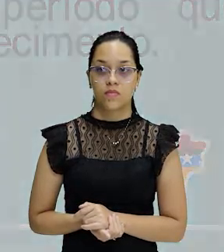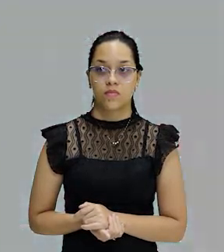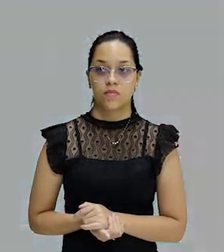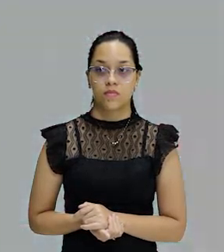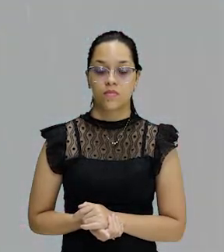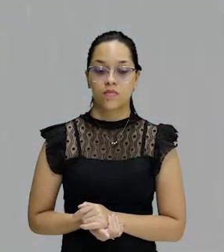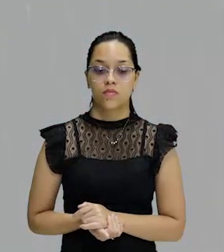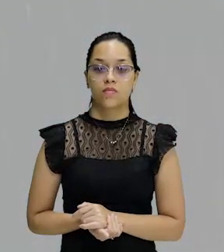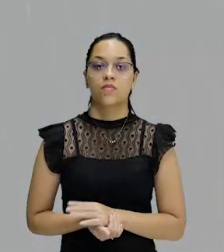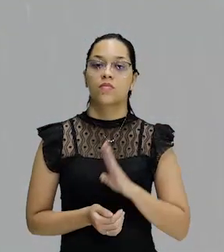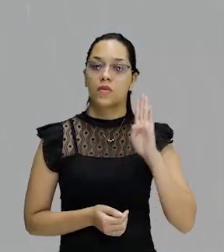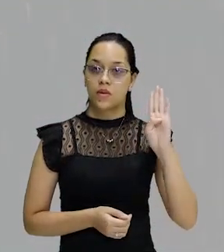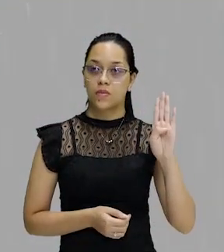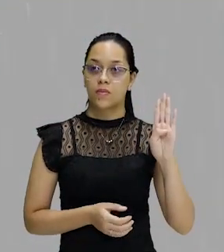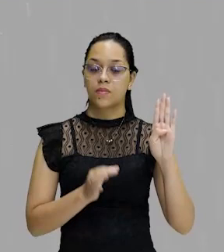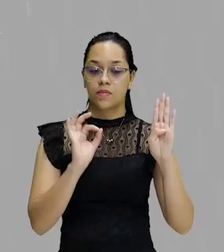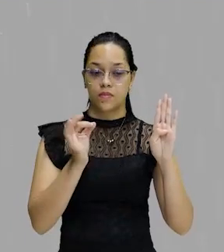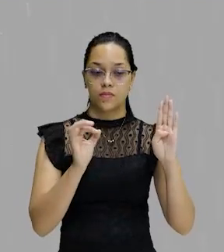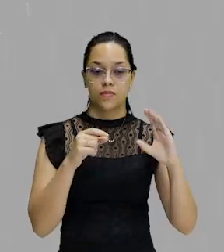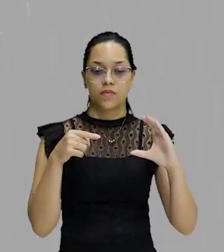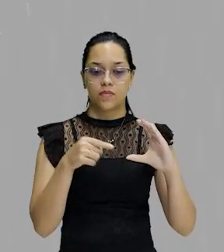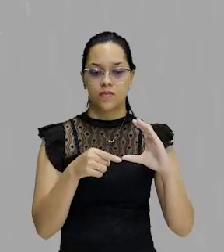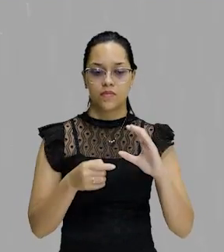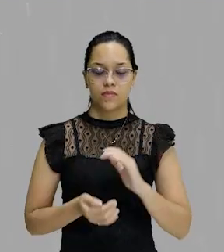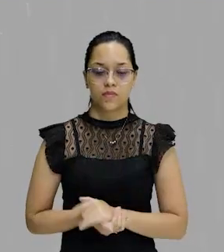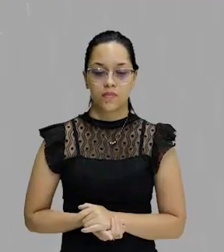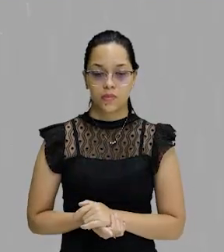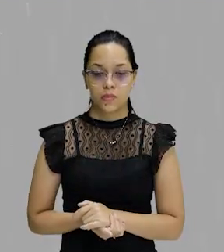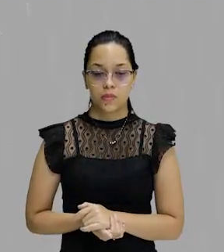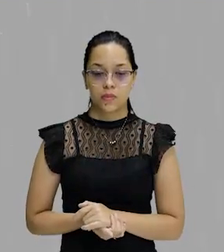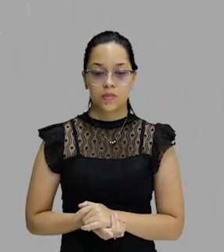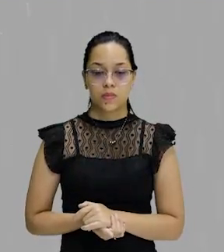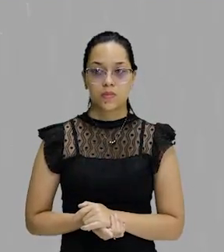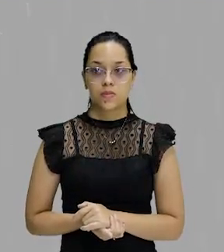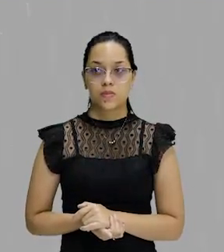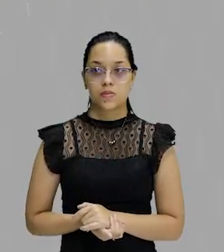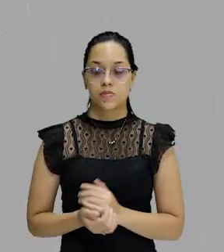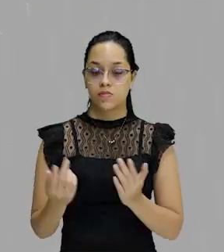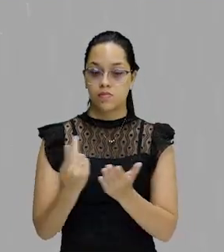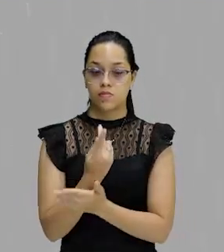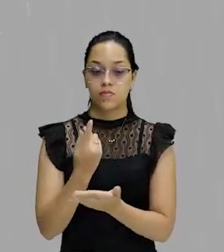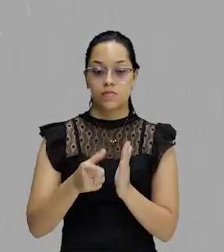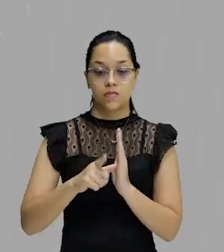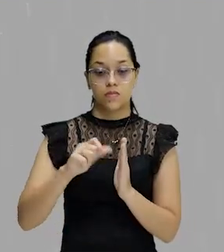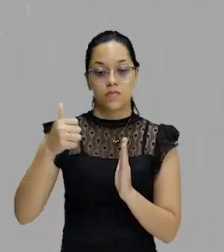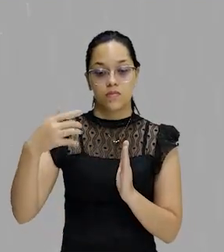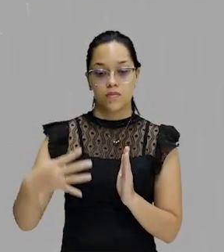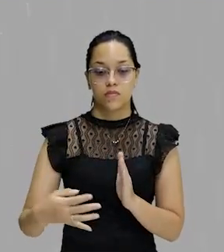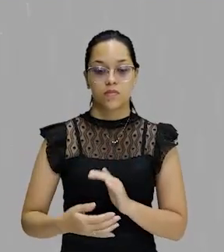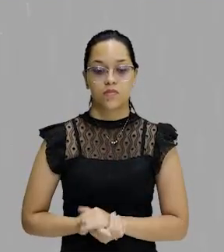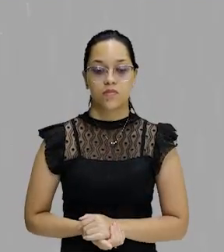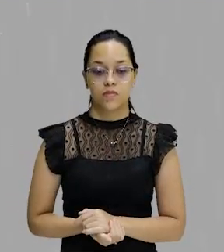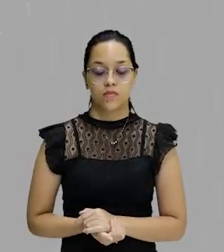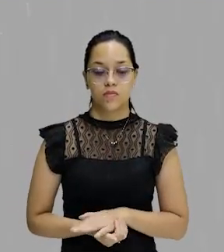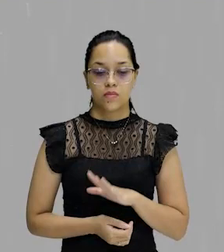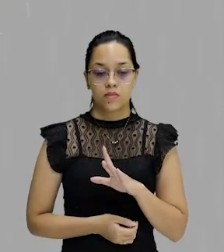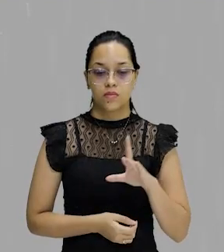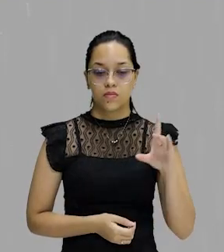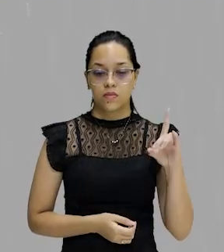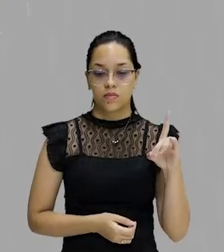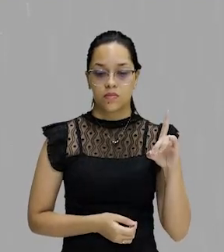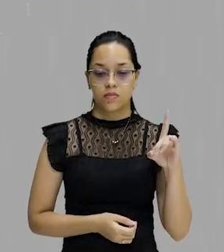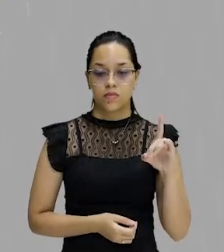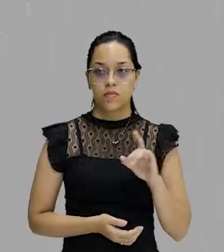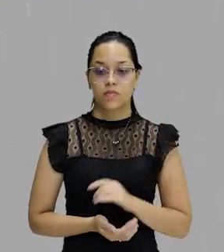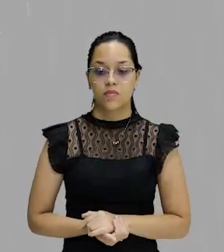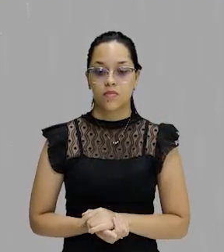antropocentrismo. Letra B de bola. C. Surgiu na Península Itálica no século XVI, ele surge no século XIV. D. Surgiu na Península